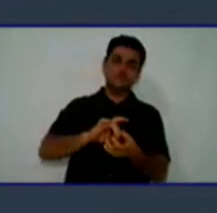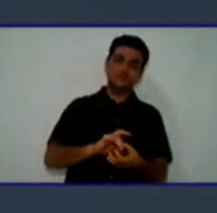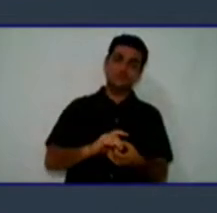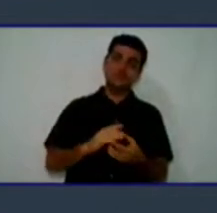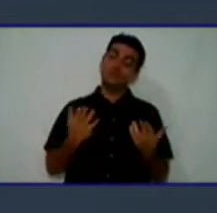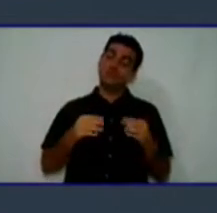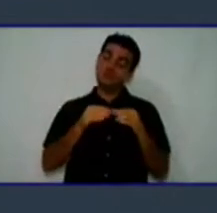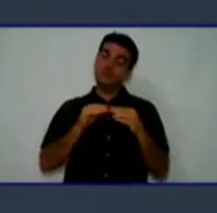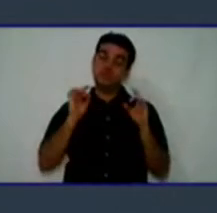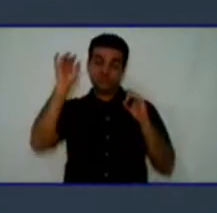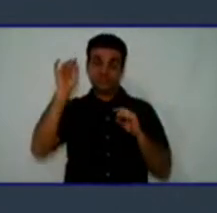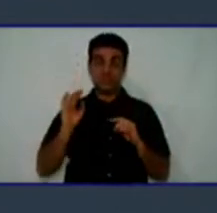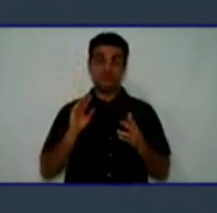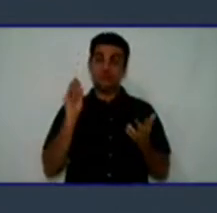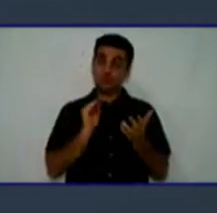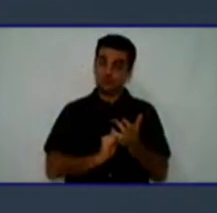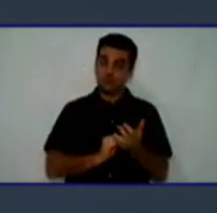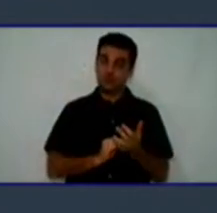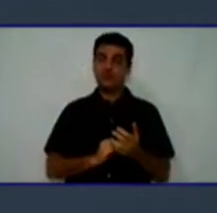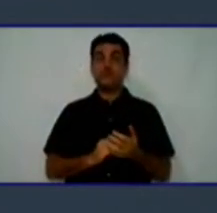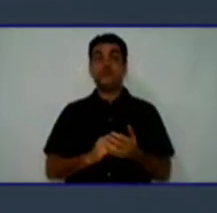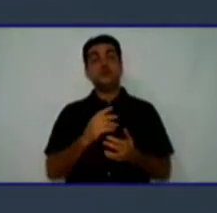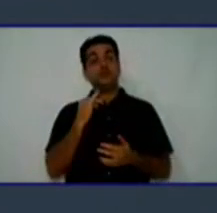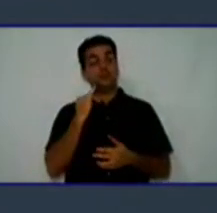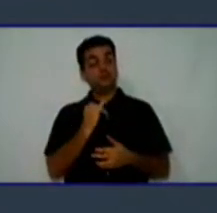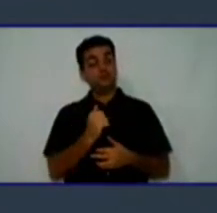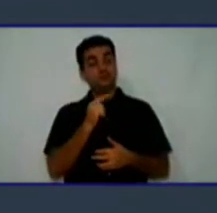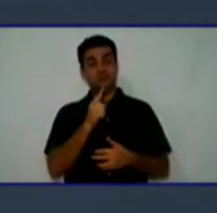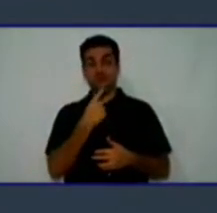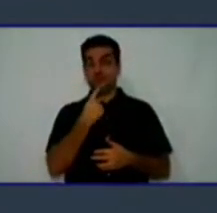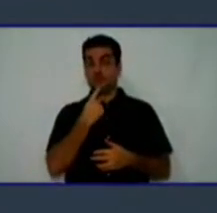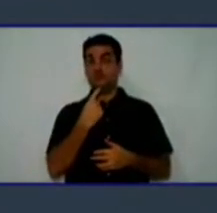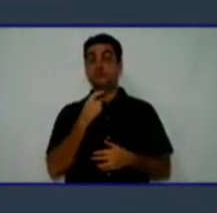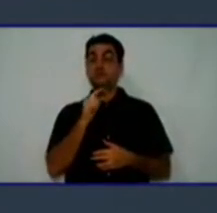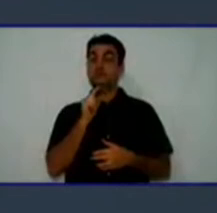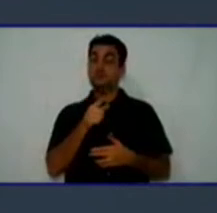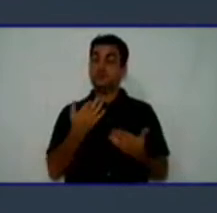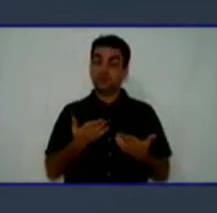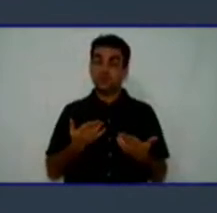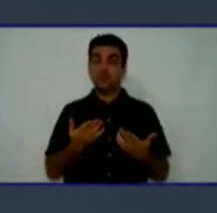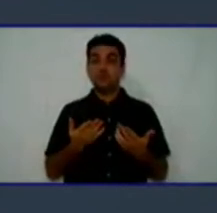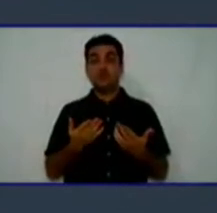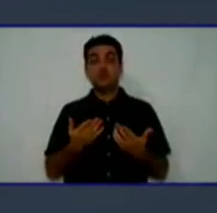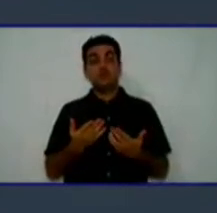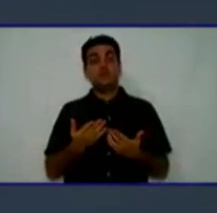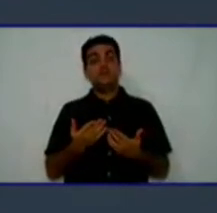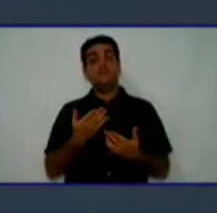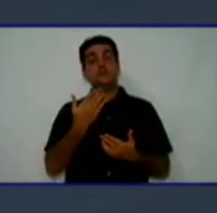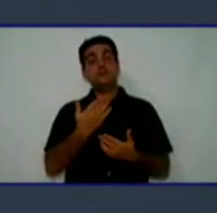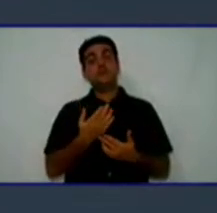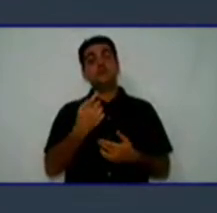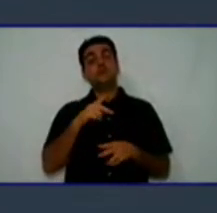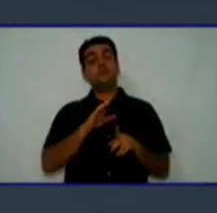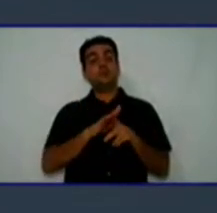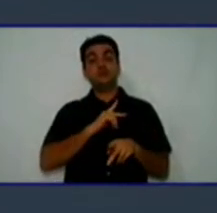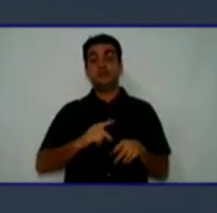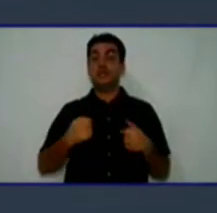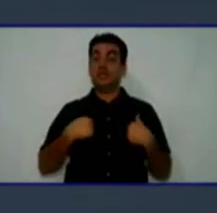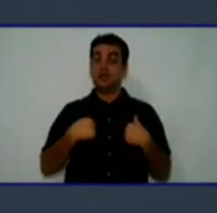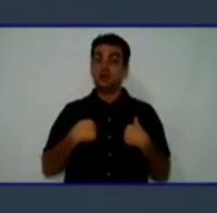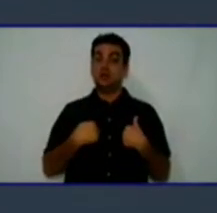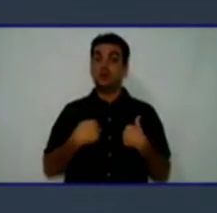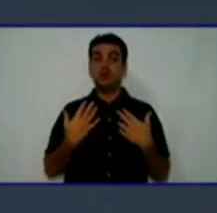pedi destaque e faço essa observação. E se Vossa Excelência permitir, eminente ministro presidente, eu até,